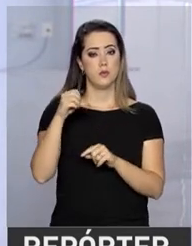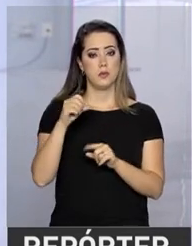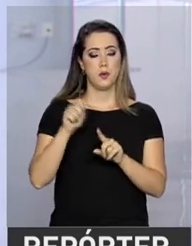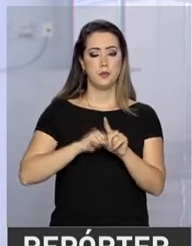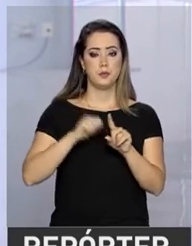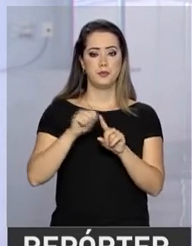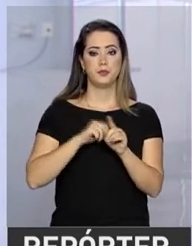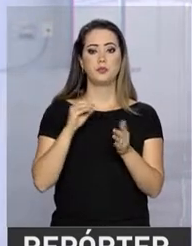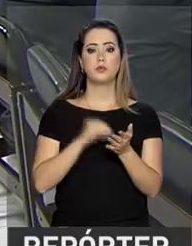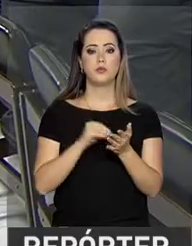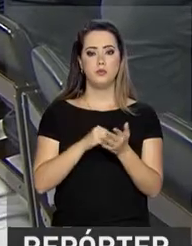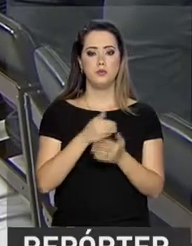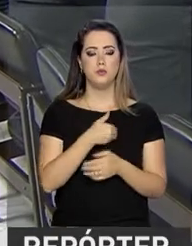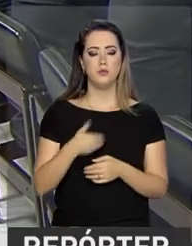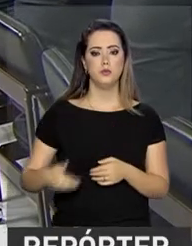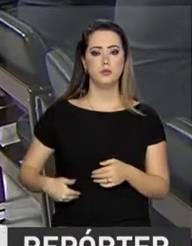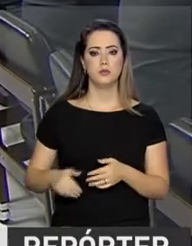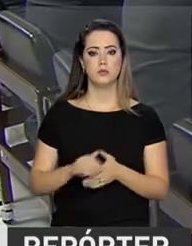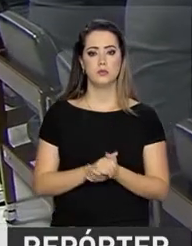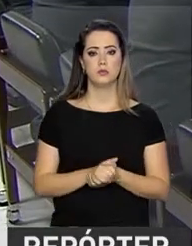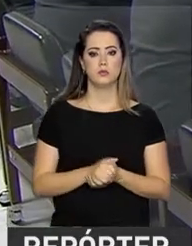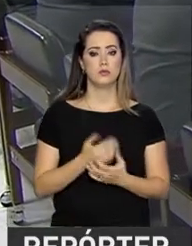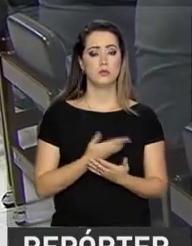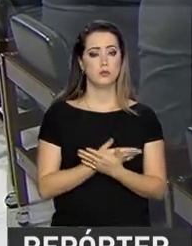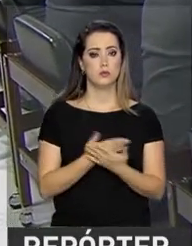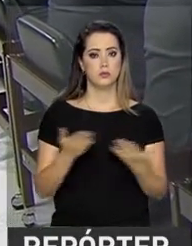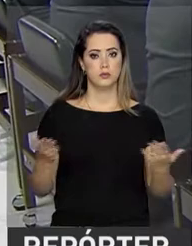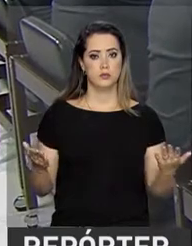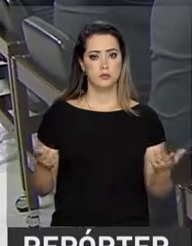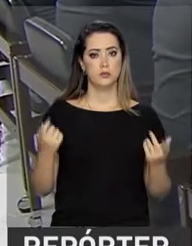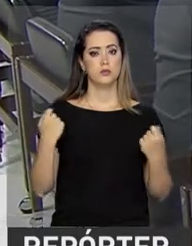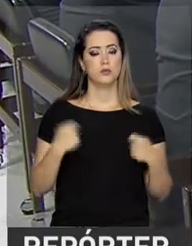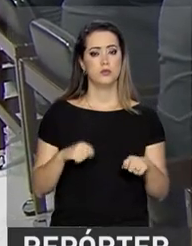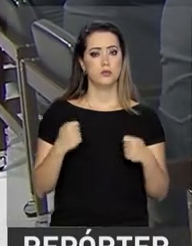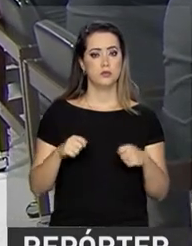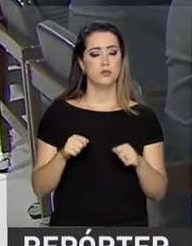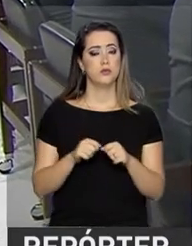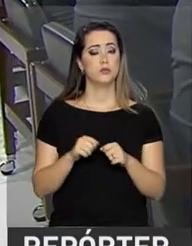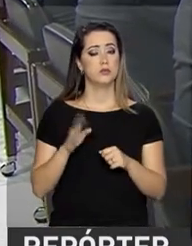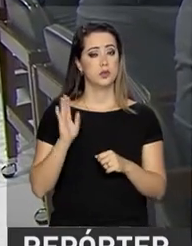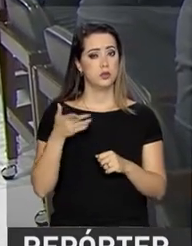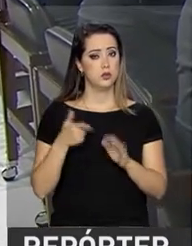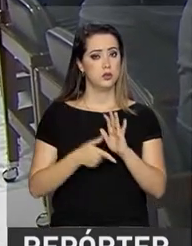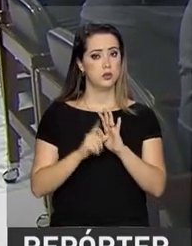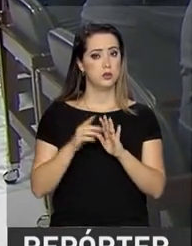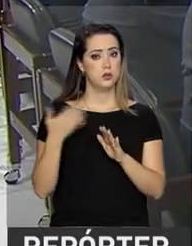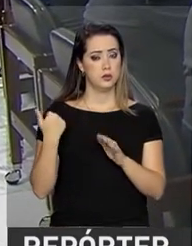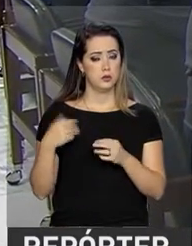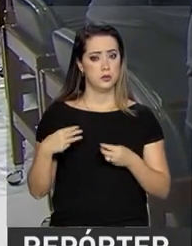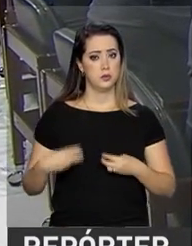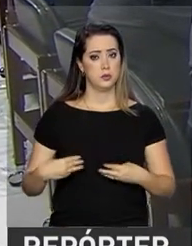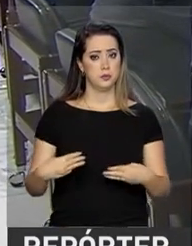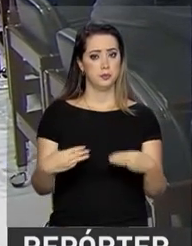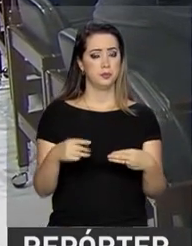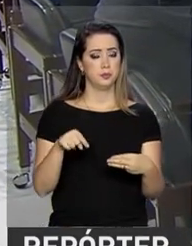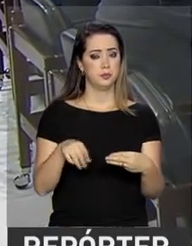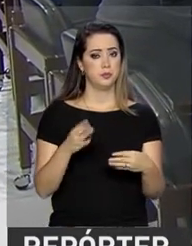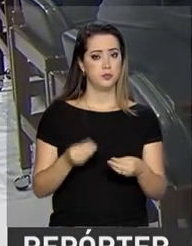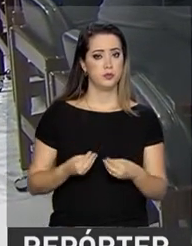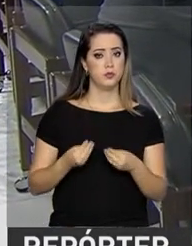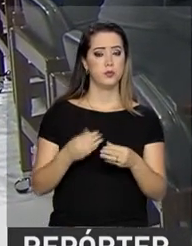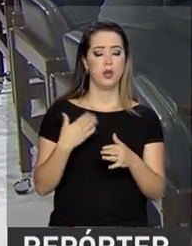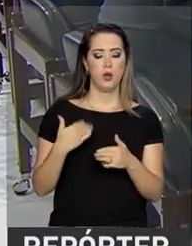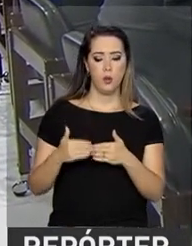restam ao governo os shows vão fazer e muitos já estão já estava no ministério o senhor joão é dar